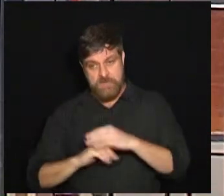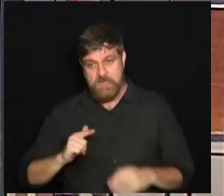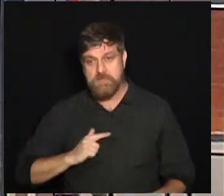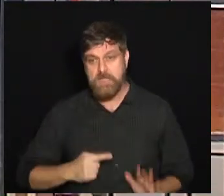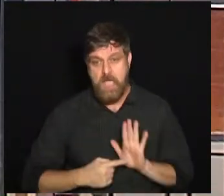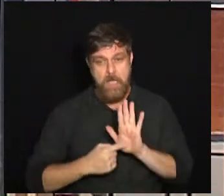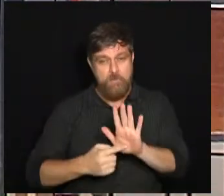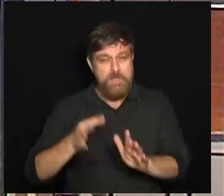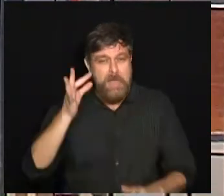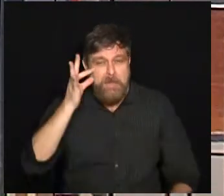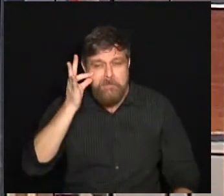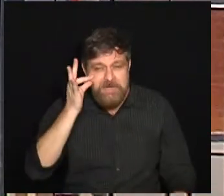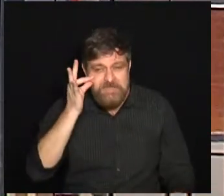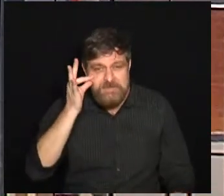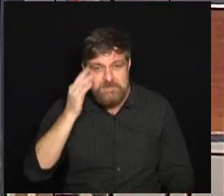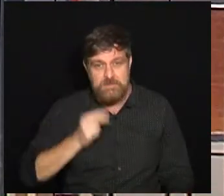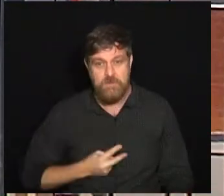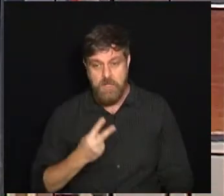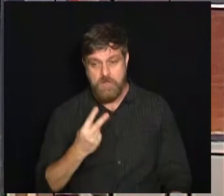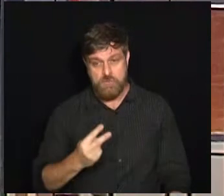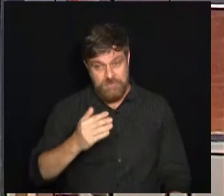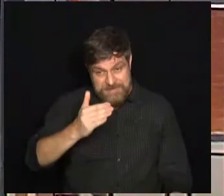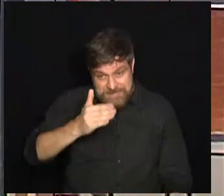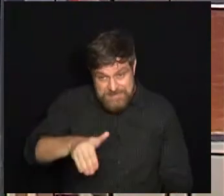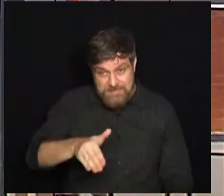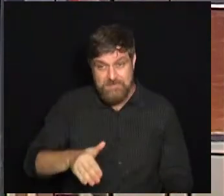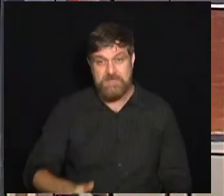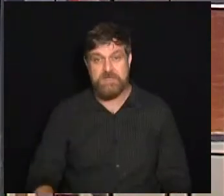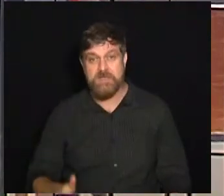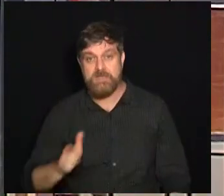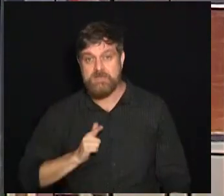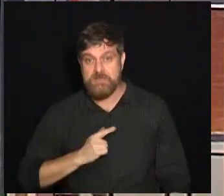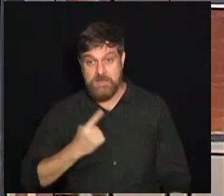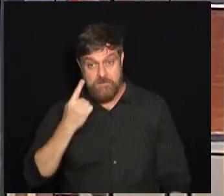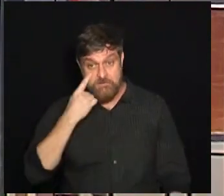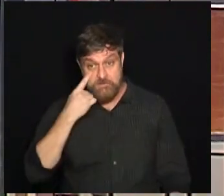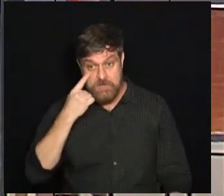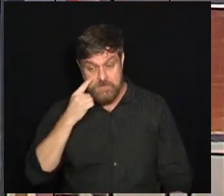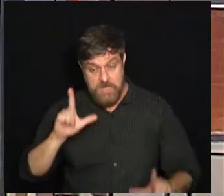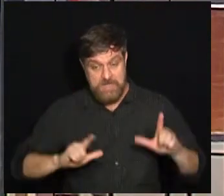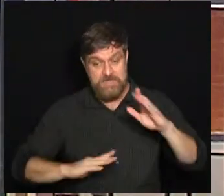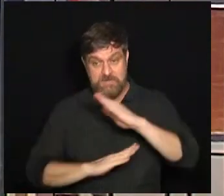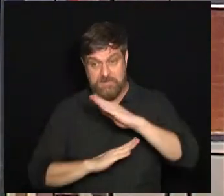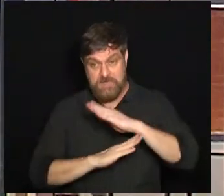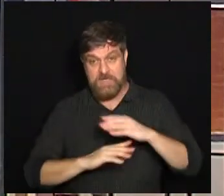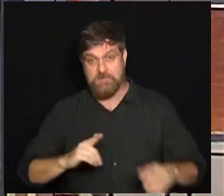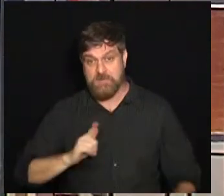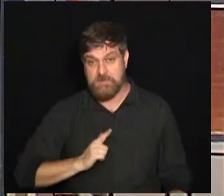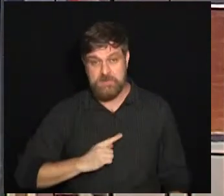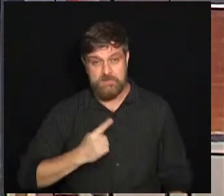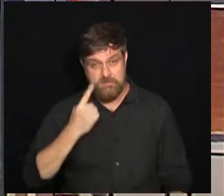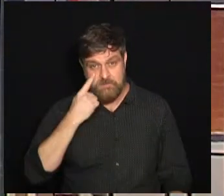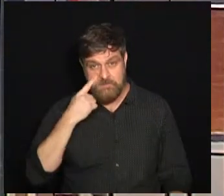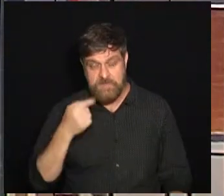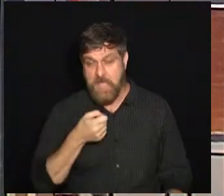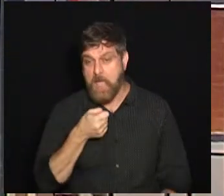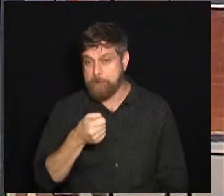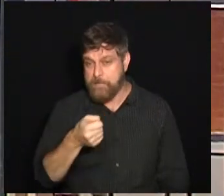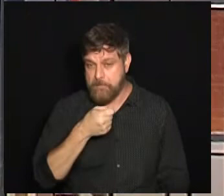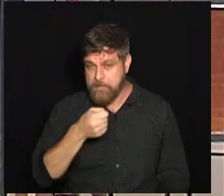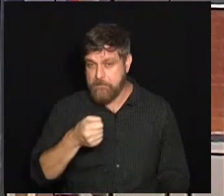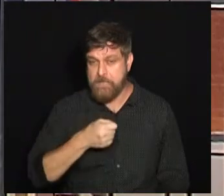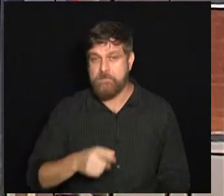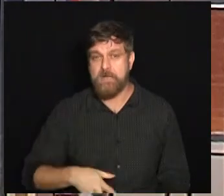transmite ao vivo. Então, a partir das 2h30 da tarde, continue aqui na TV Câmara Campinas para você assistir aí a